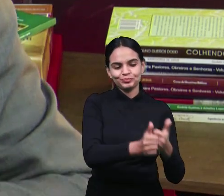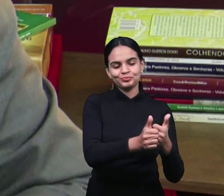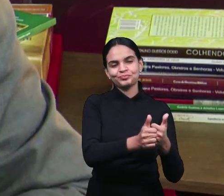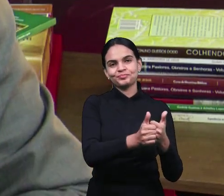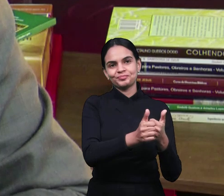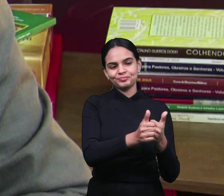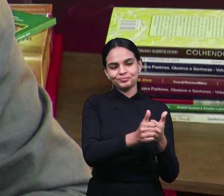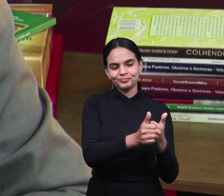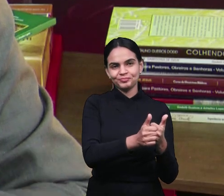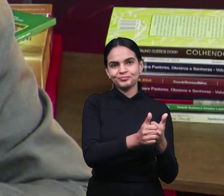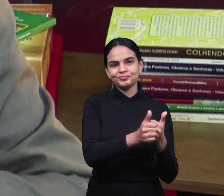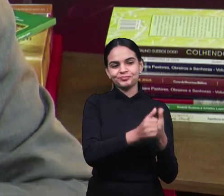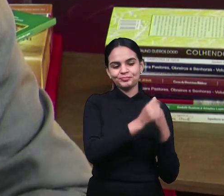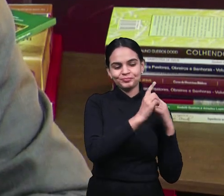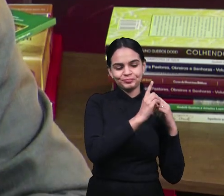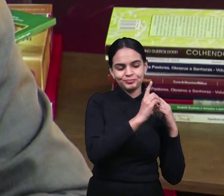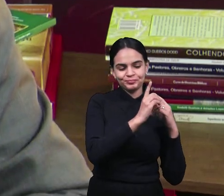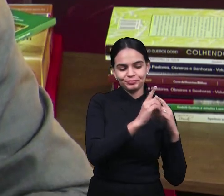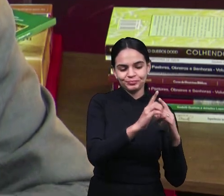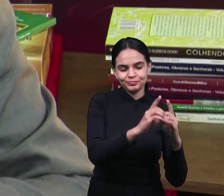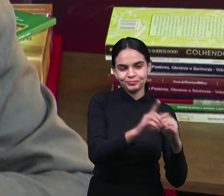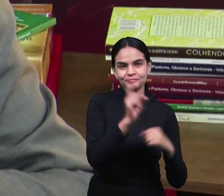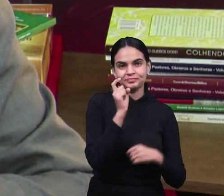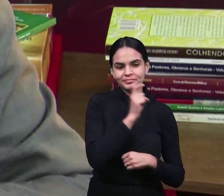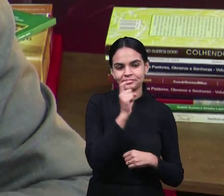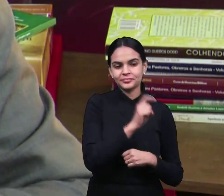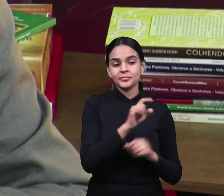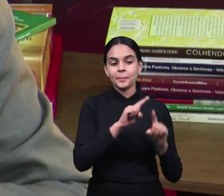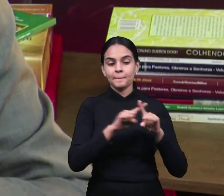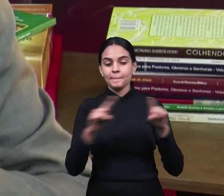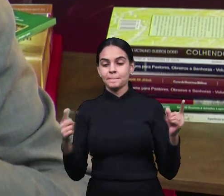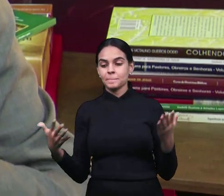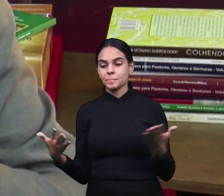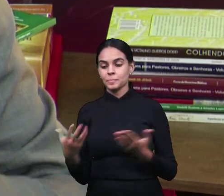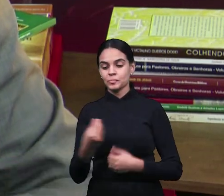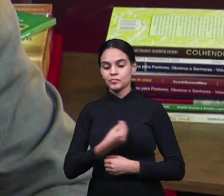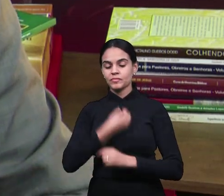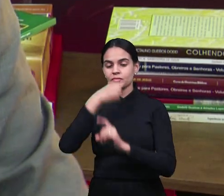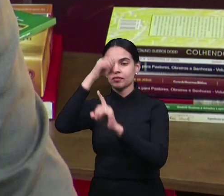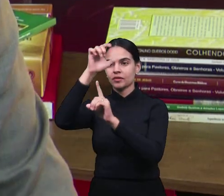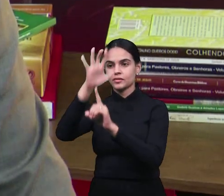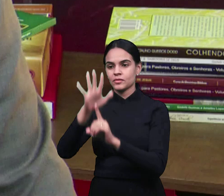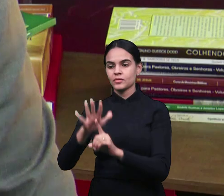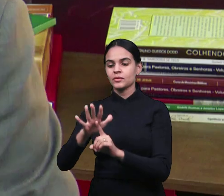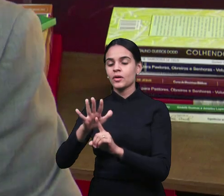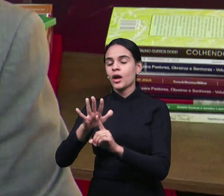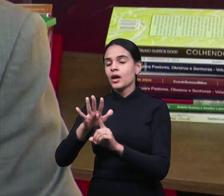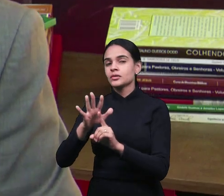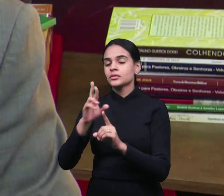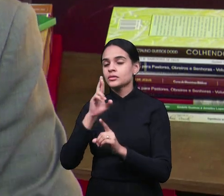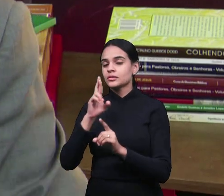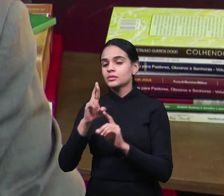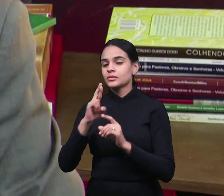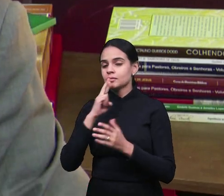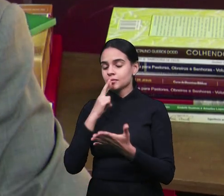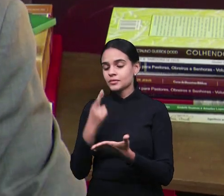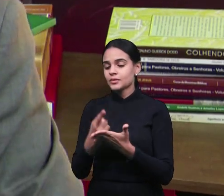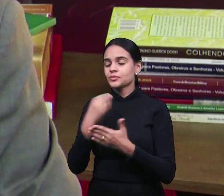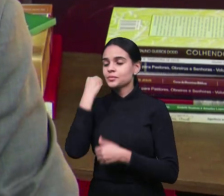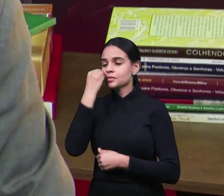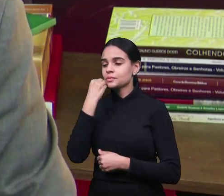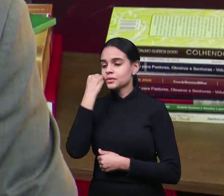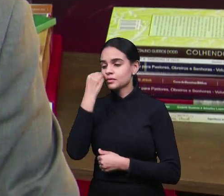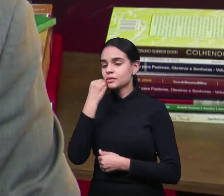isso, hoje nós vivemos pela graça. É uma experiência com Jesus, essa experiência. Por isso a ordem de Abraão